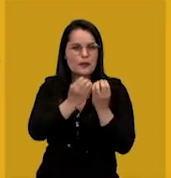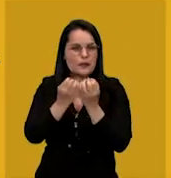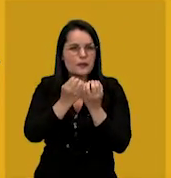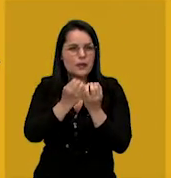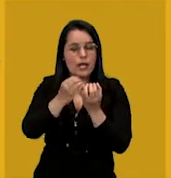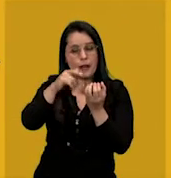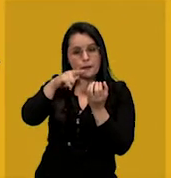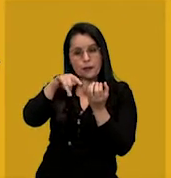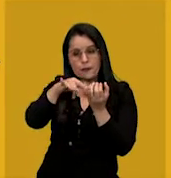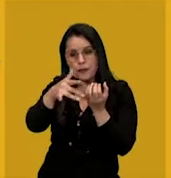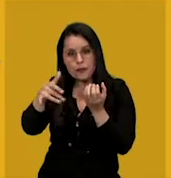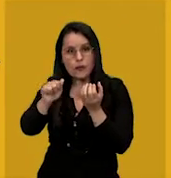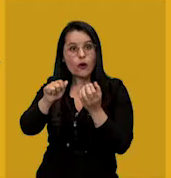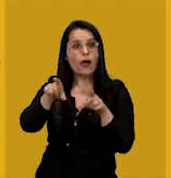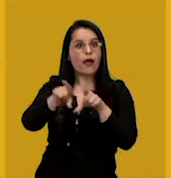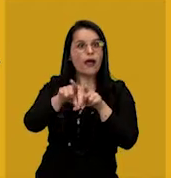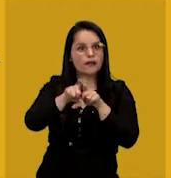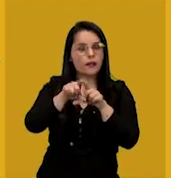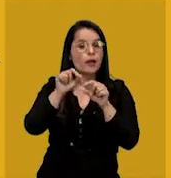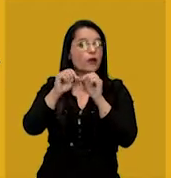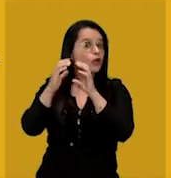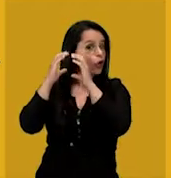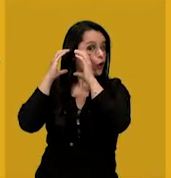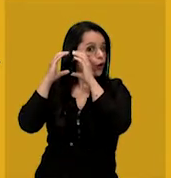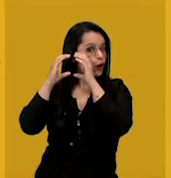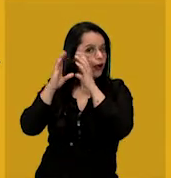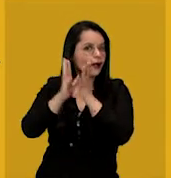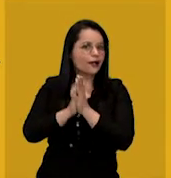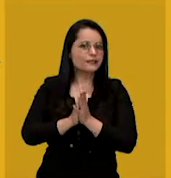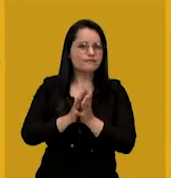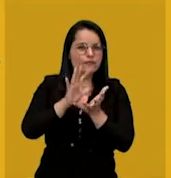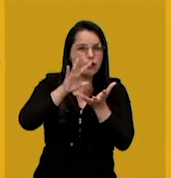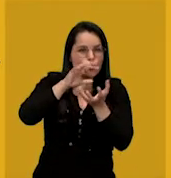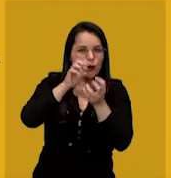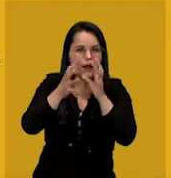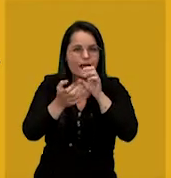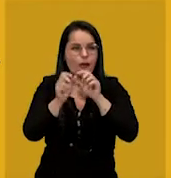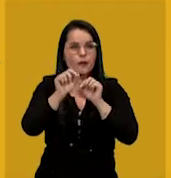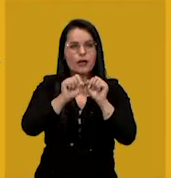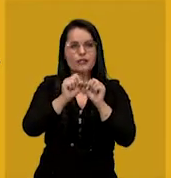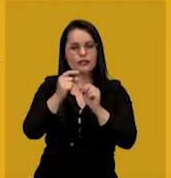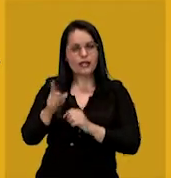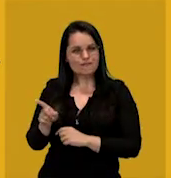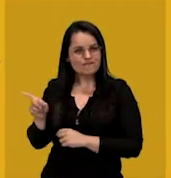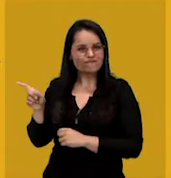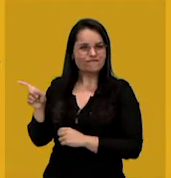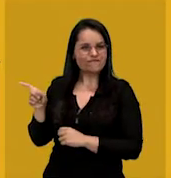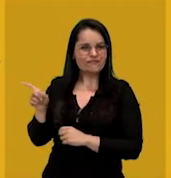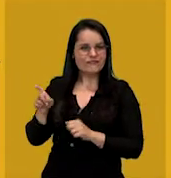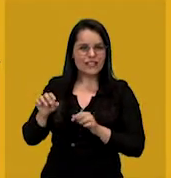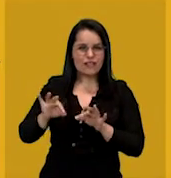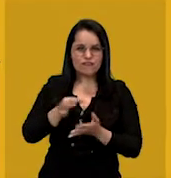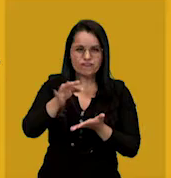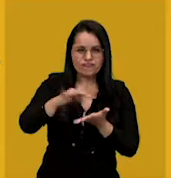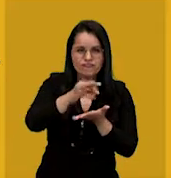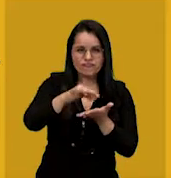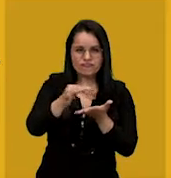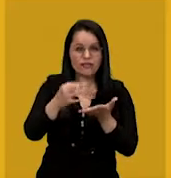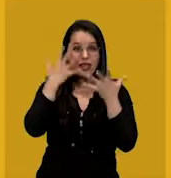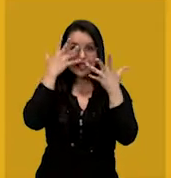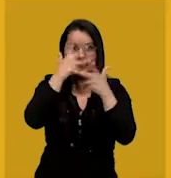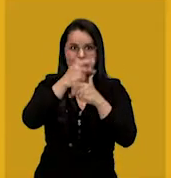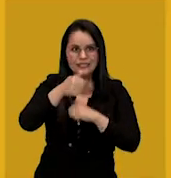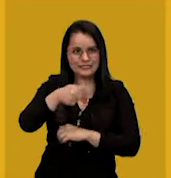cocada e o artesanato representado pelas rendas maravilhosas que a gente sabe que existe no Nordeste.